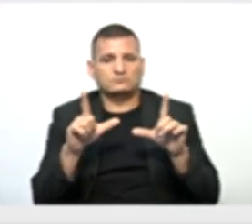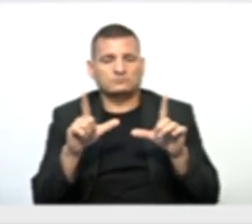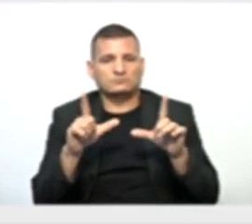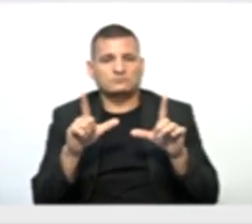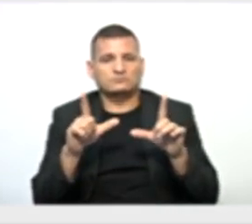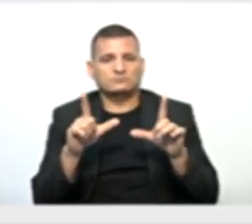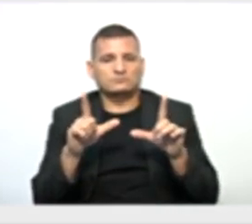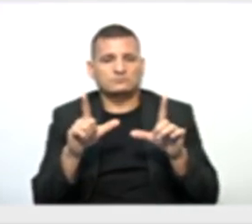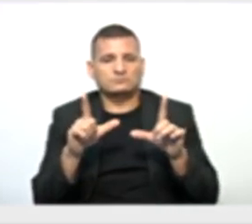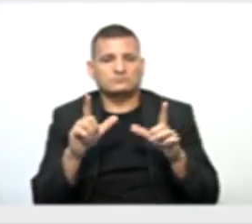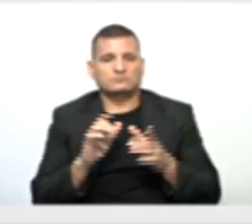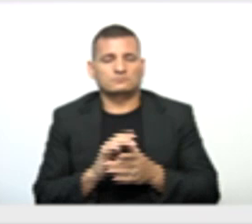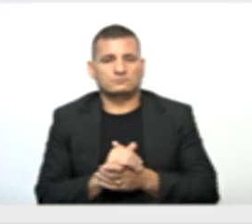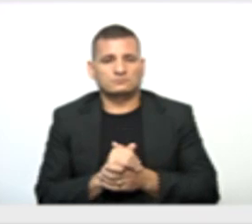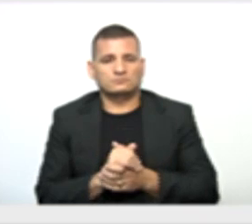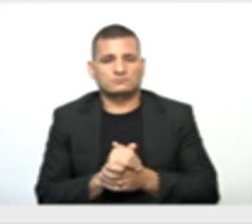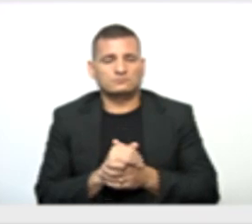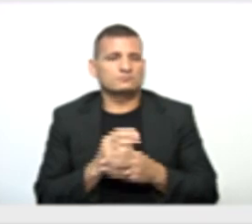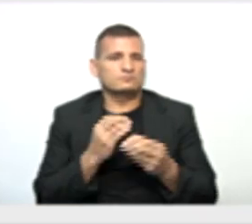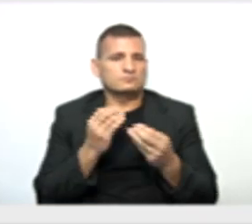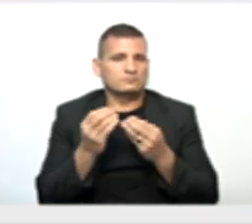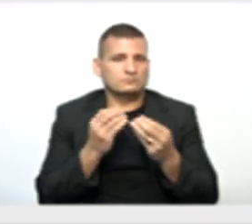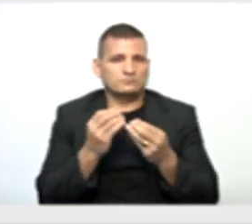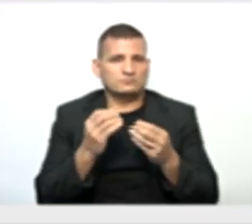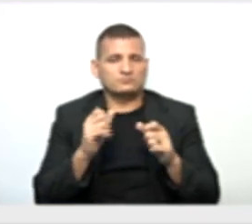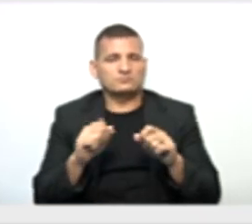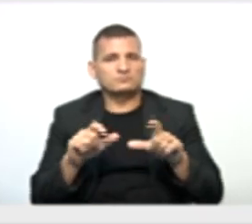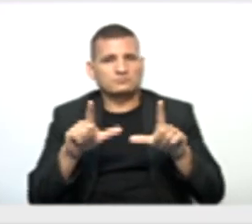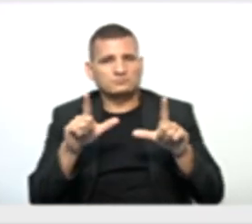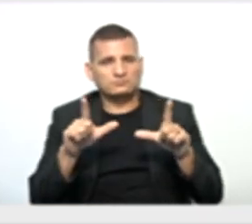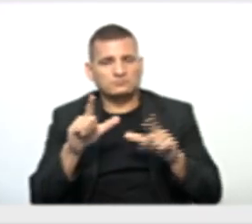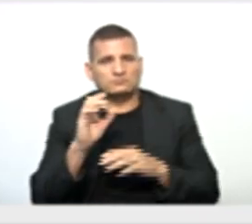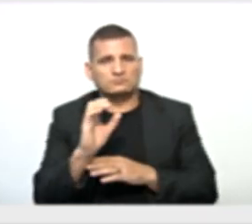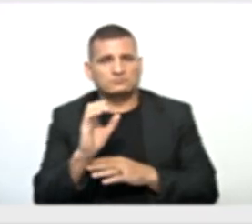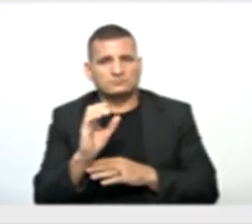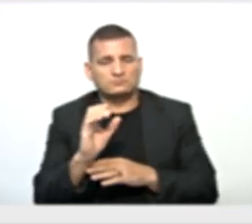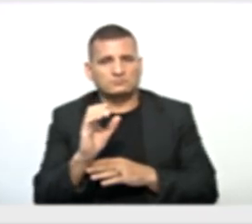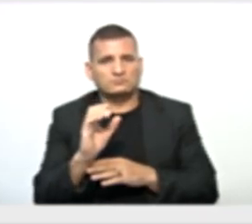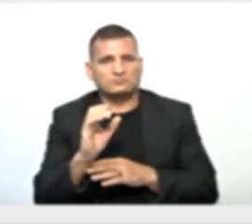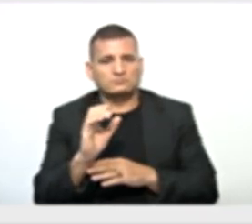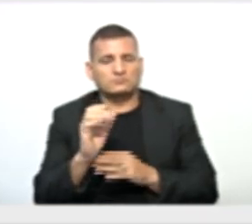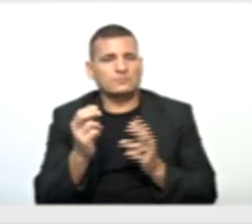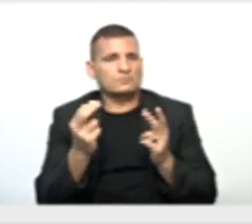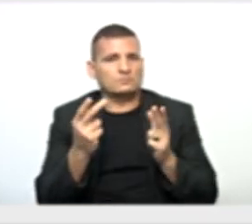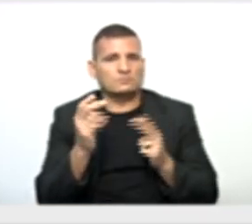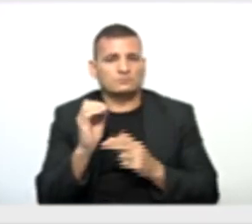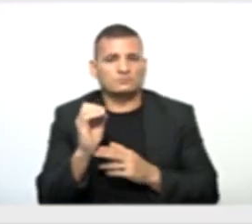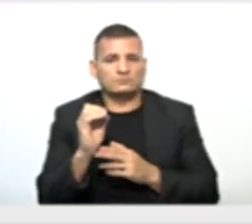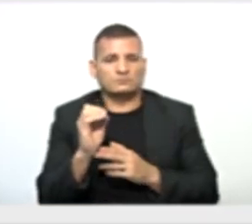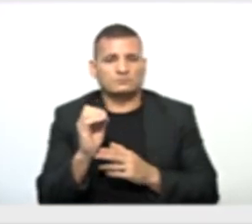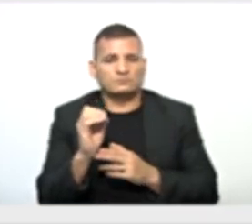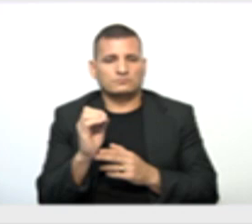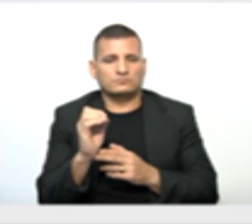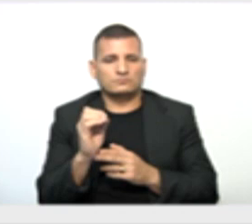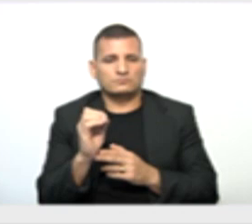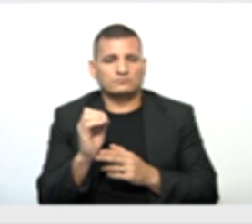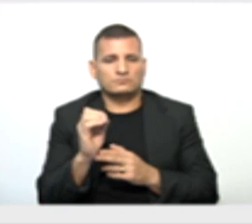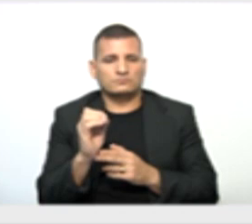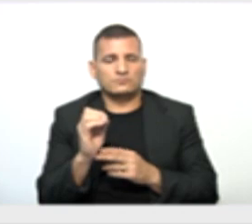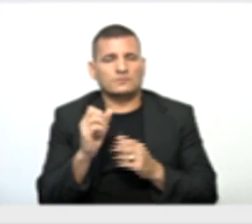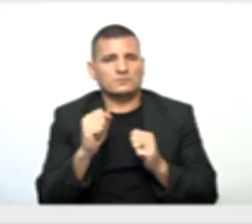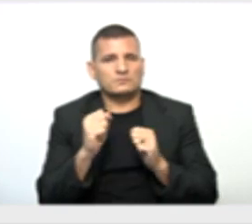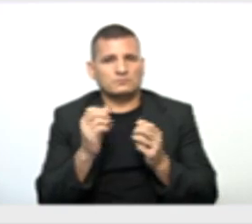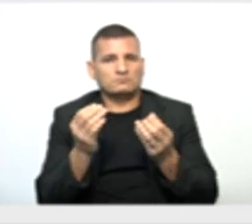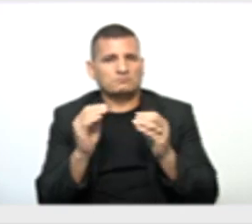é negativo, beleza? E como é que eu faço para imprimir que o C é igual a 0? Eu posso acrescentar quantos elifs